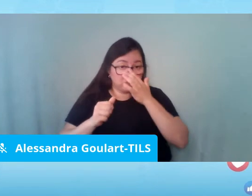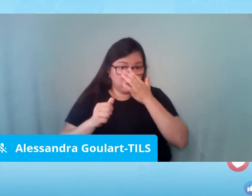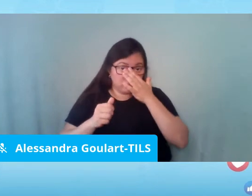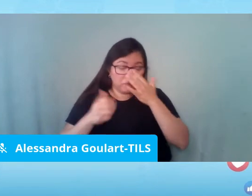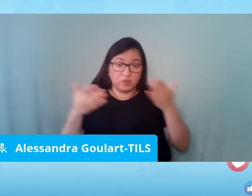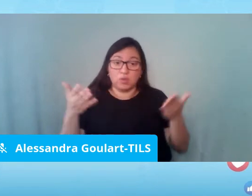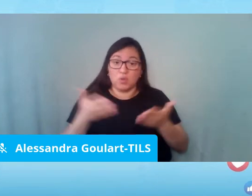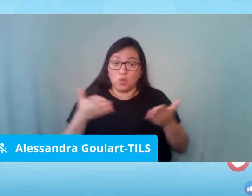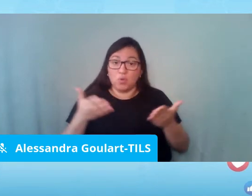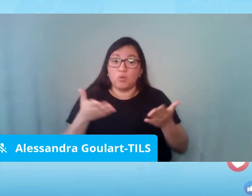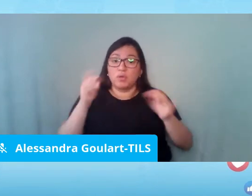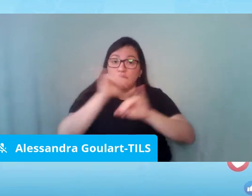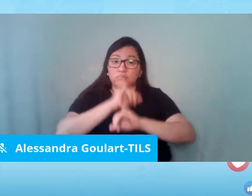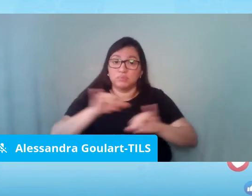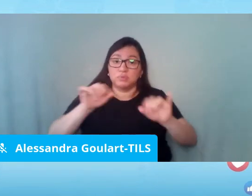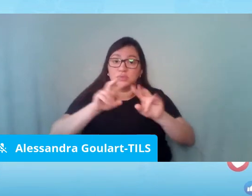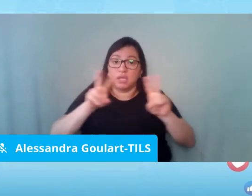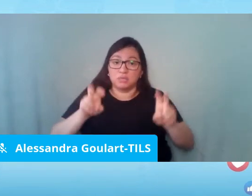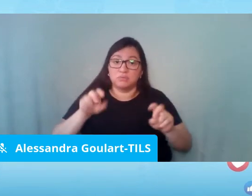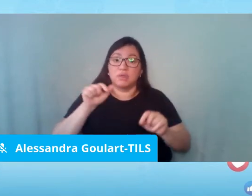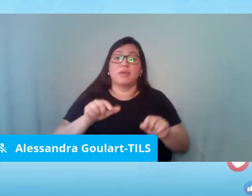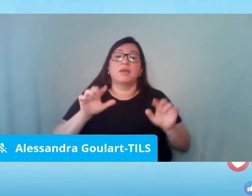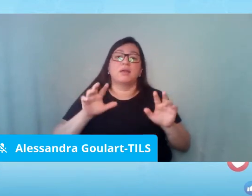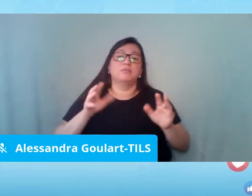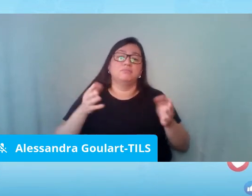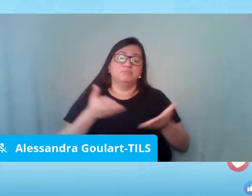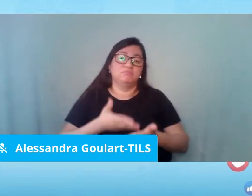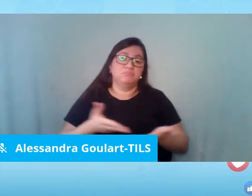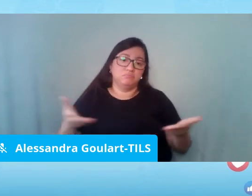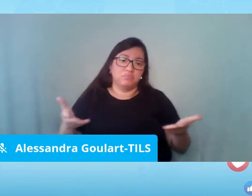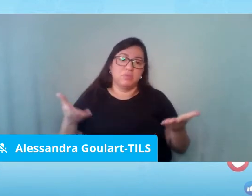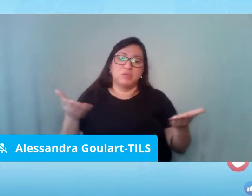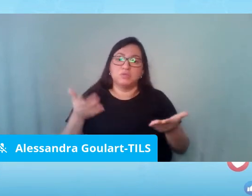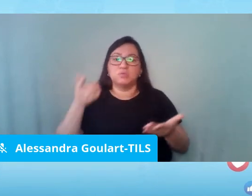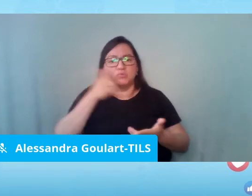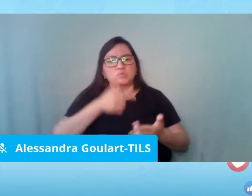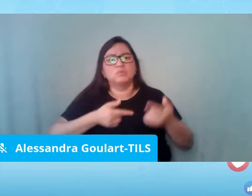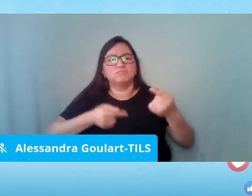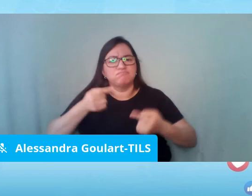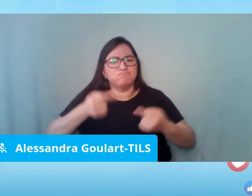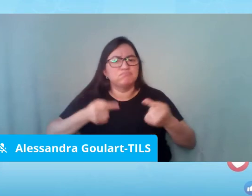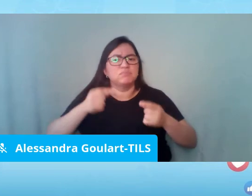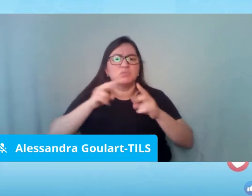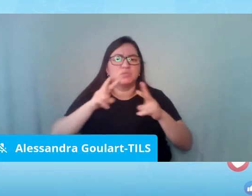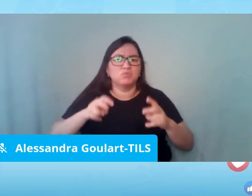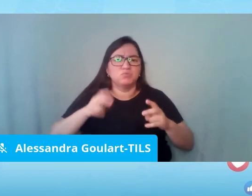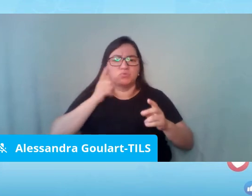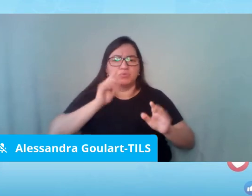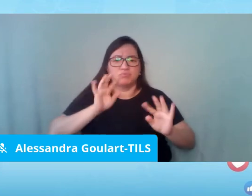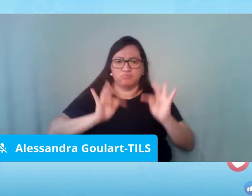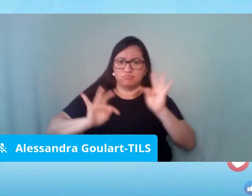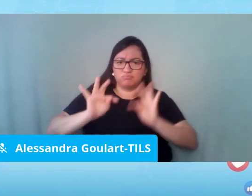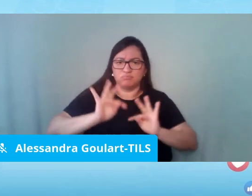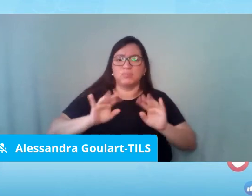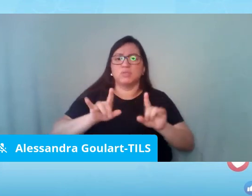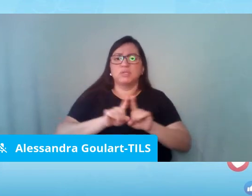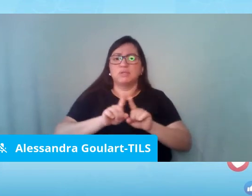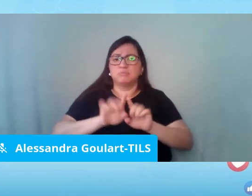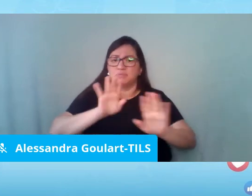trazer isso para vocês, né? De que para a gente combater a sífilis, para as nossas estratégias de transmissão, de